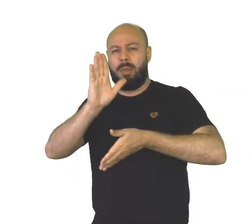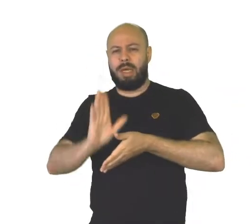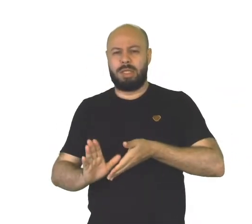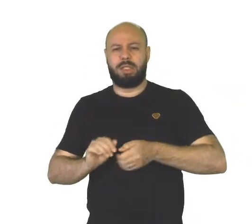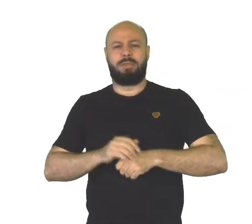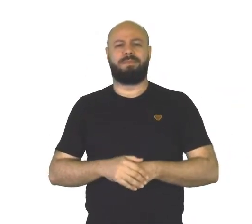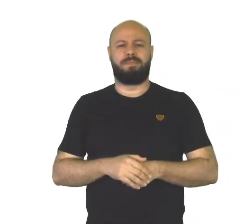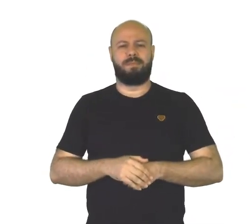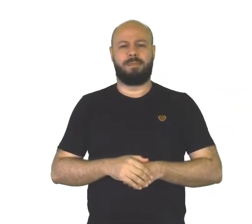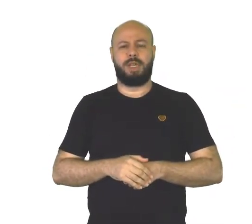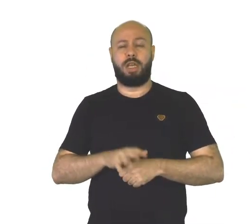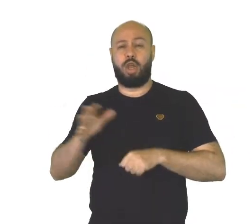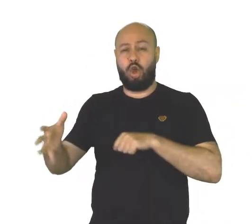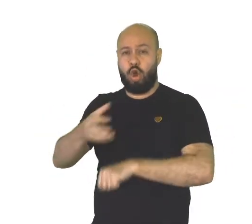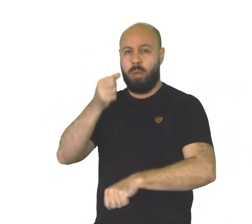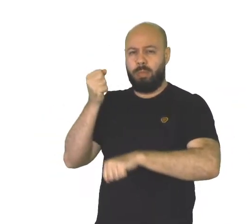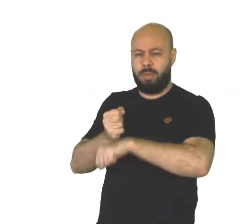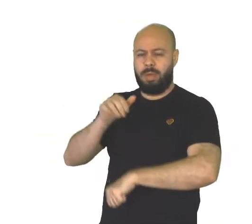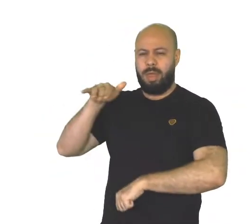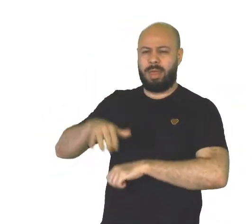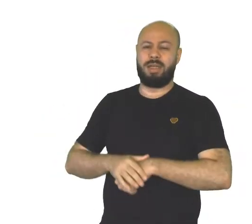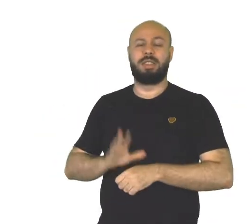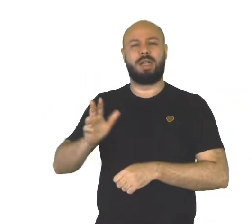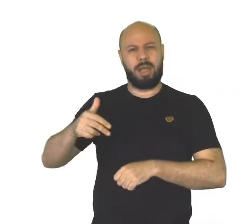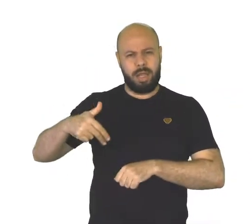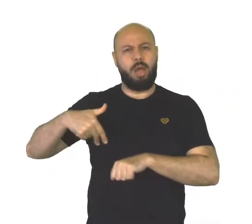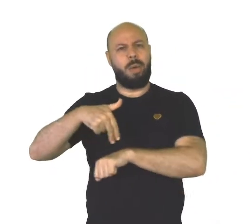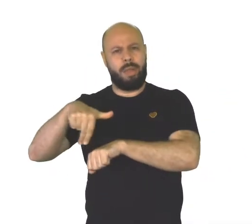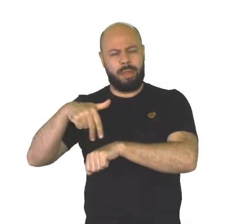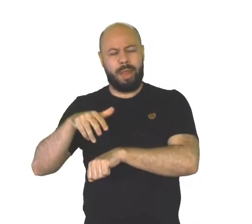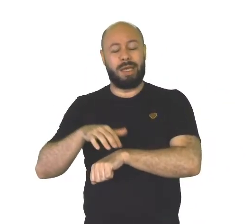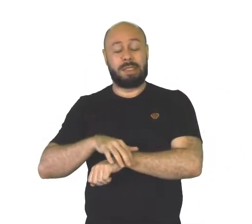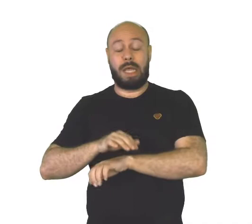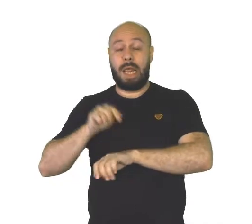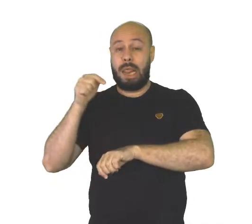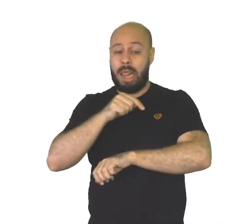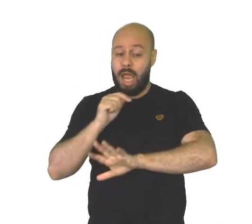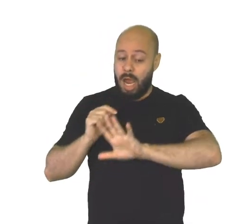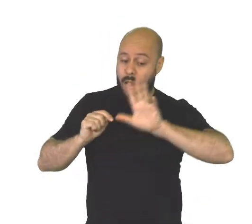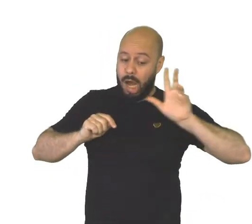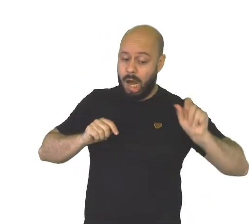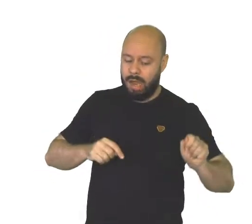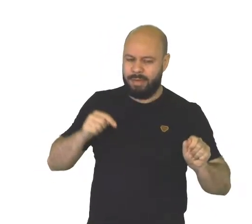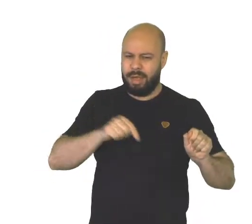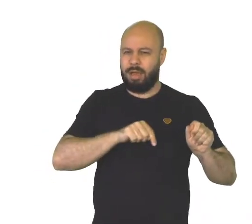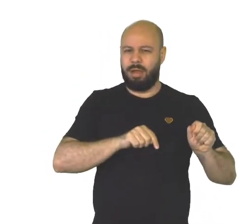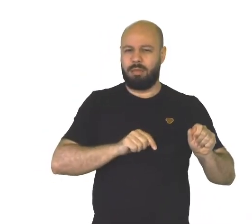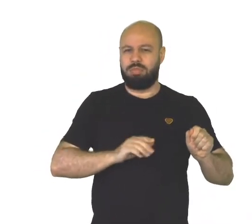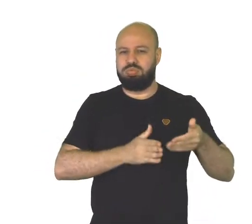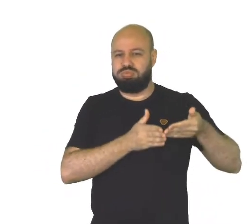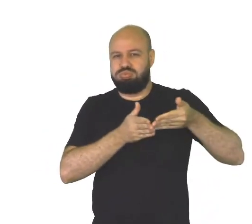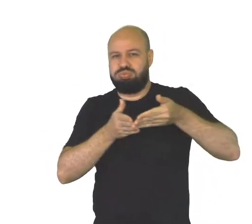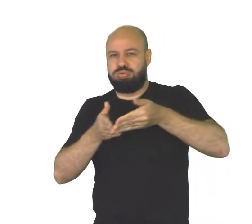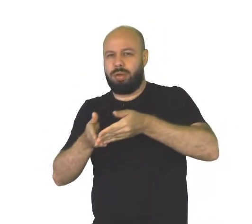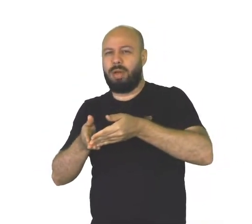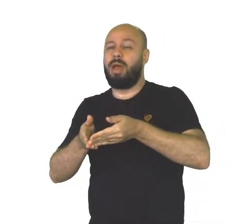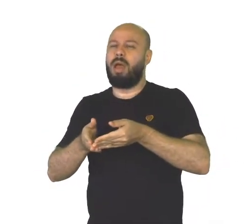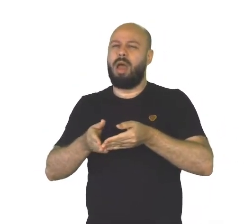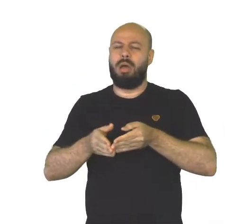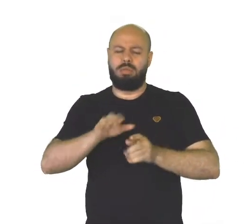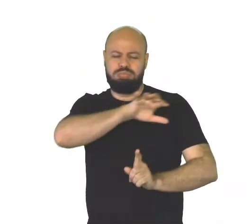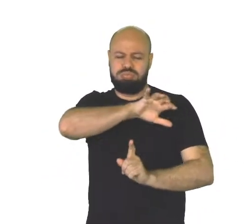país. Nessa época já tinha danças e lutas na África, que provavelmente deram origem à capoeira,